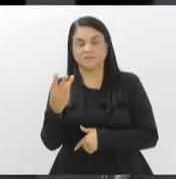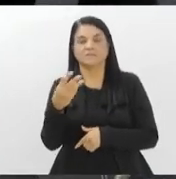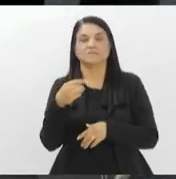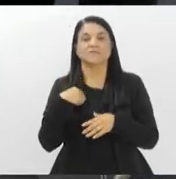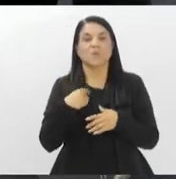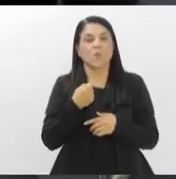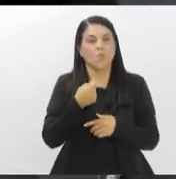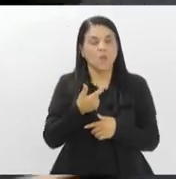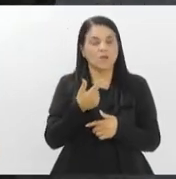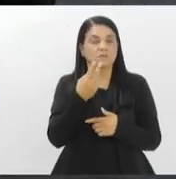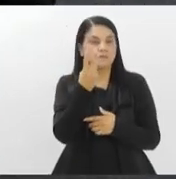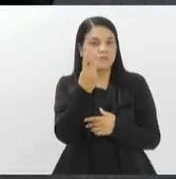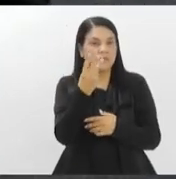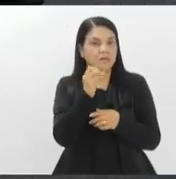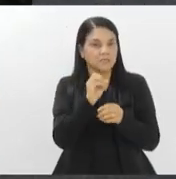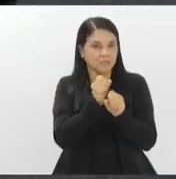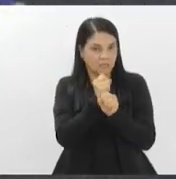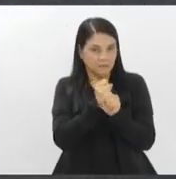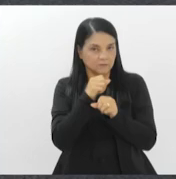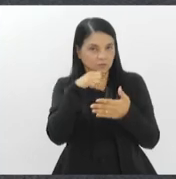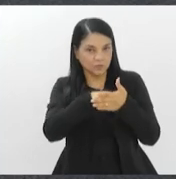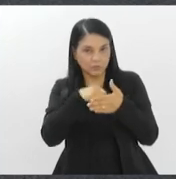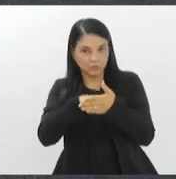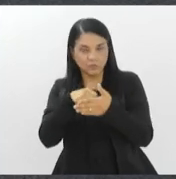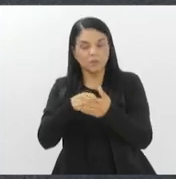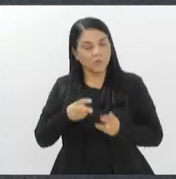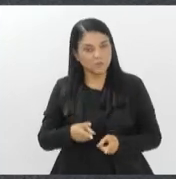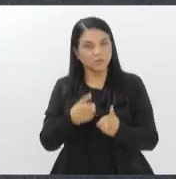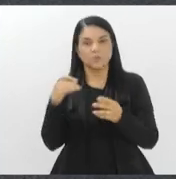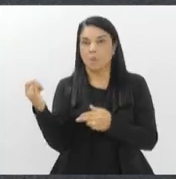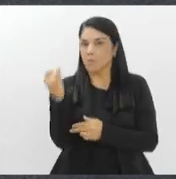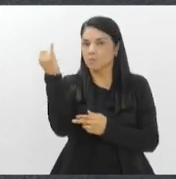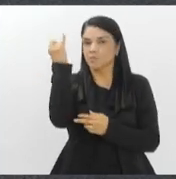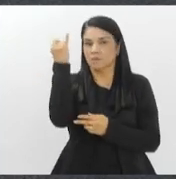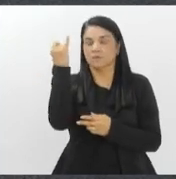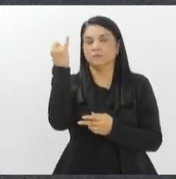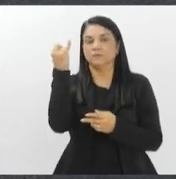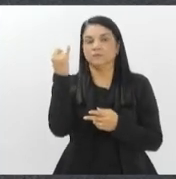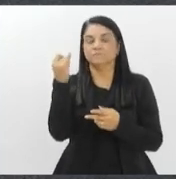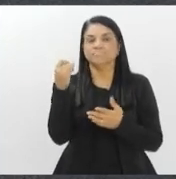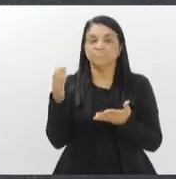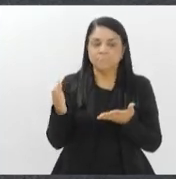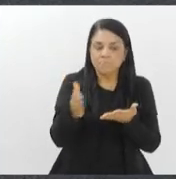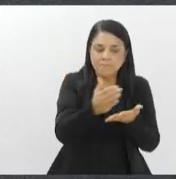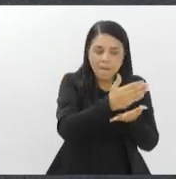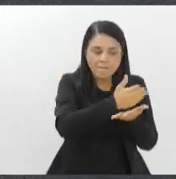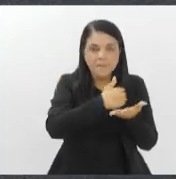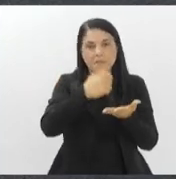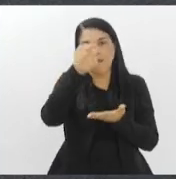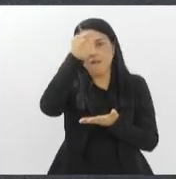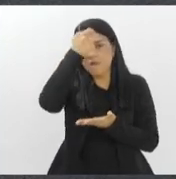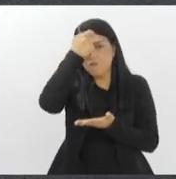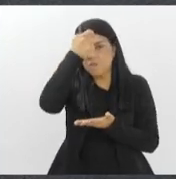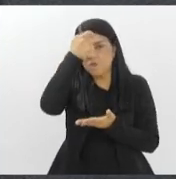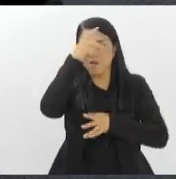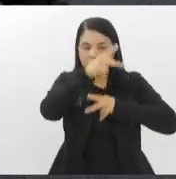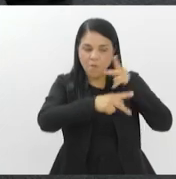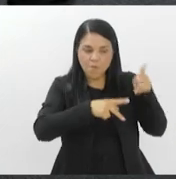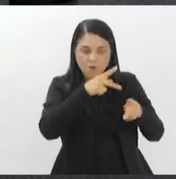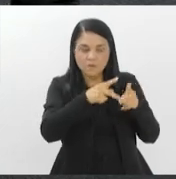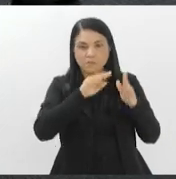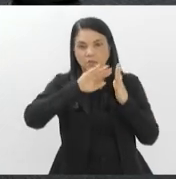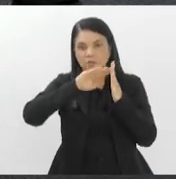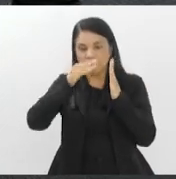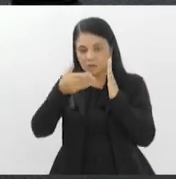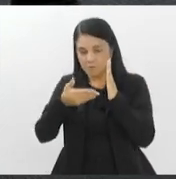importante instrumento, foi um importante instrumento, continua sendo, para a gente mapear e conscientizar, né, a população